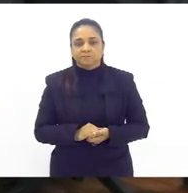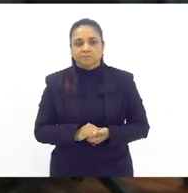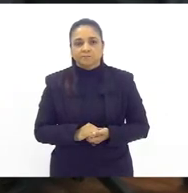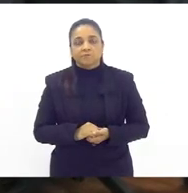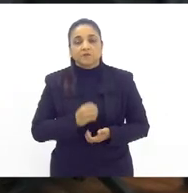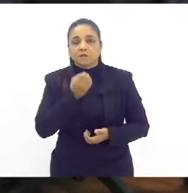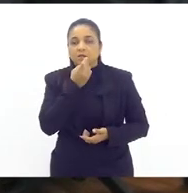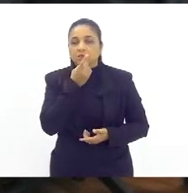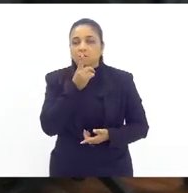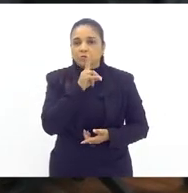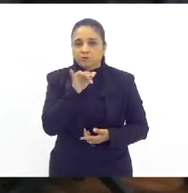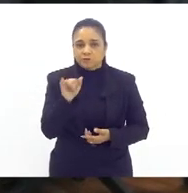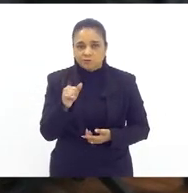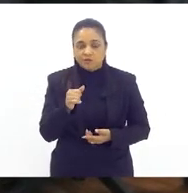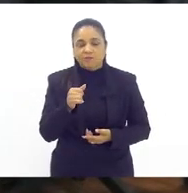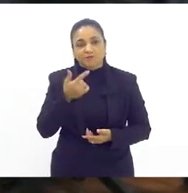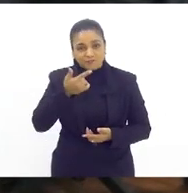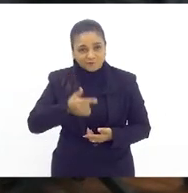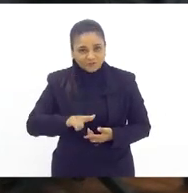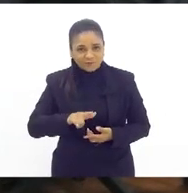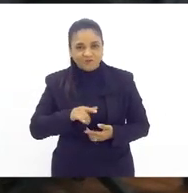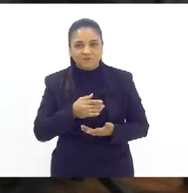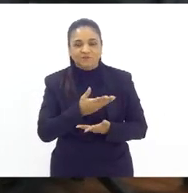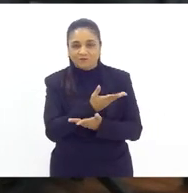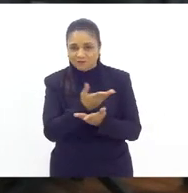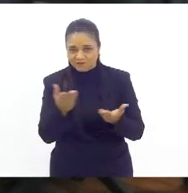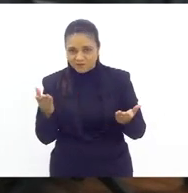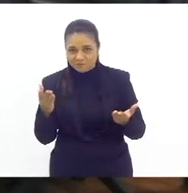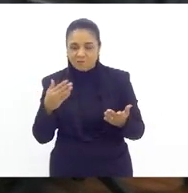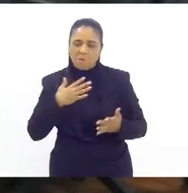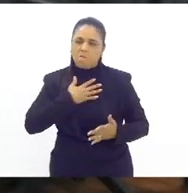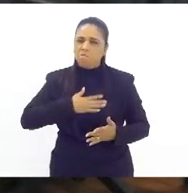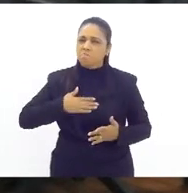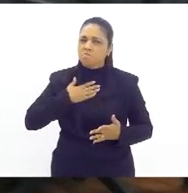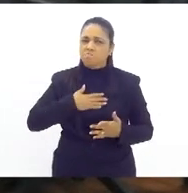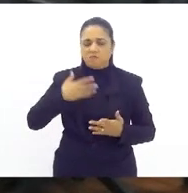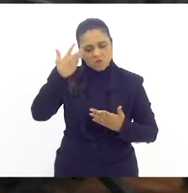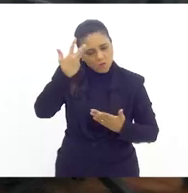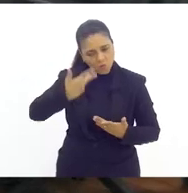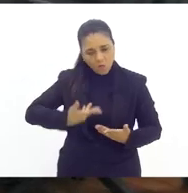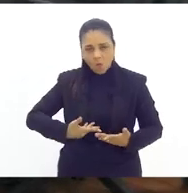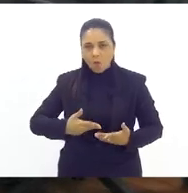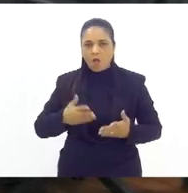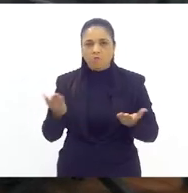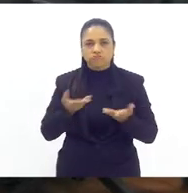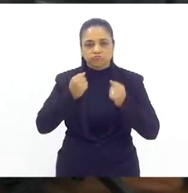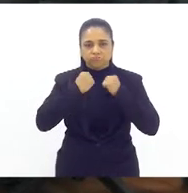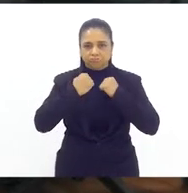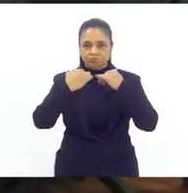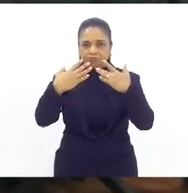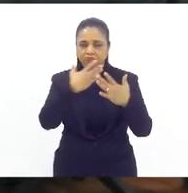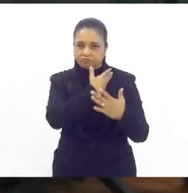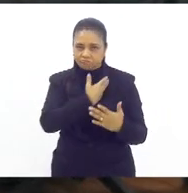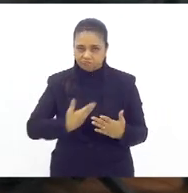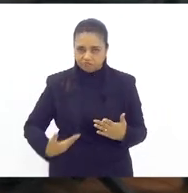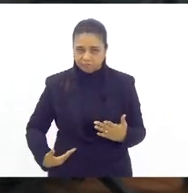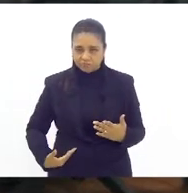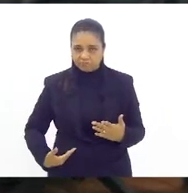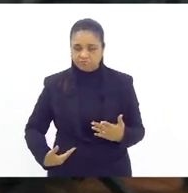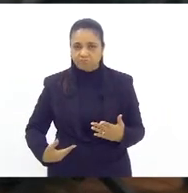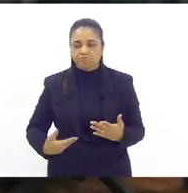Bom dia todas e todos então mais uma vez é um prazer e uma honra estar nessa audiência pública dividir a mesa com